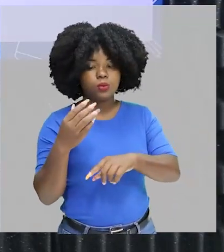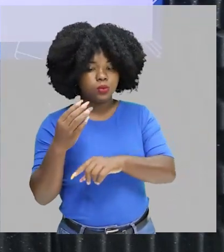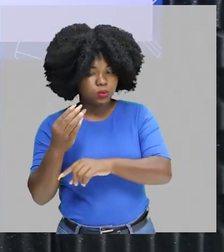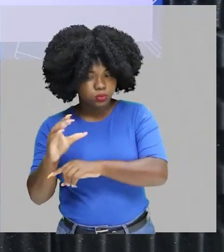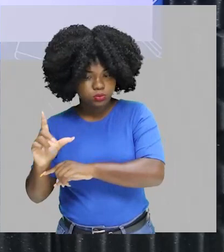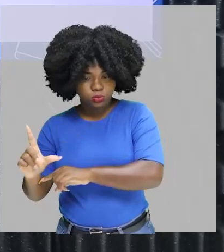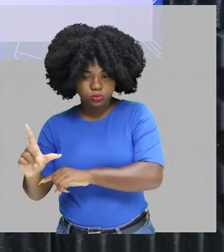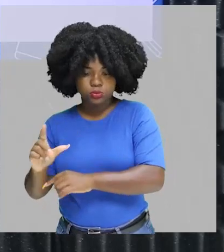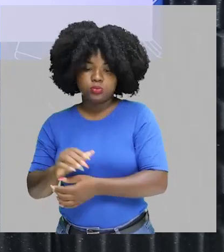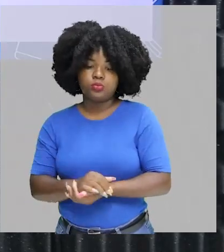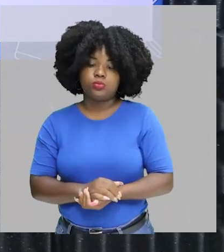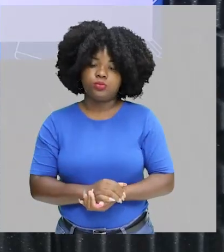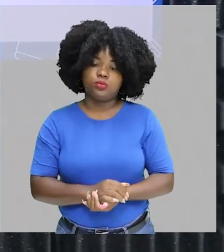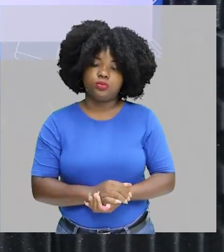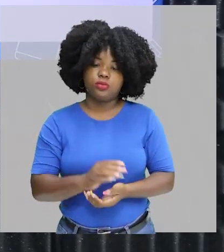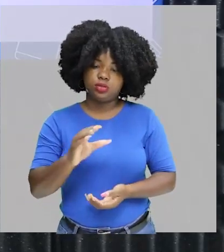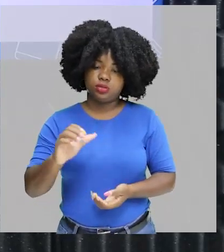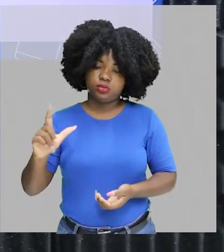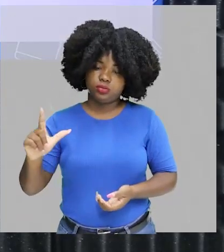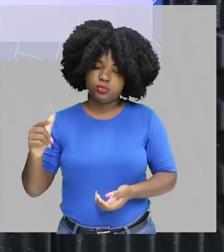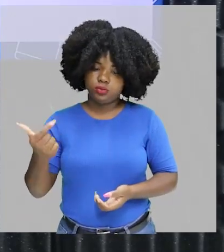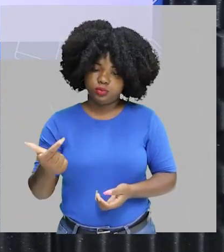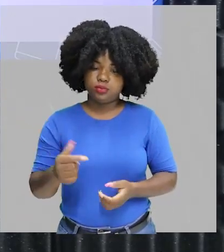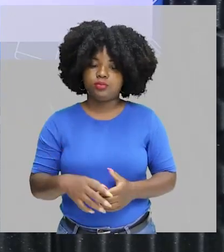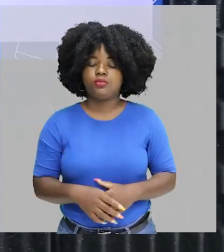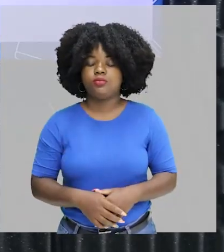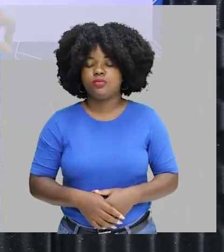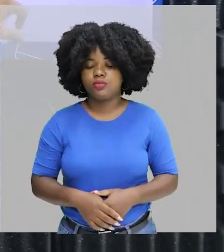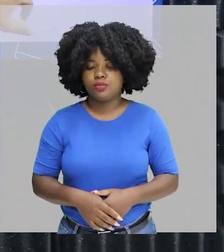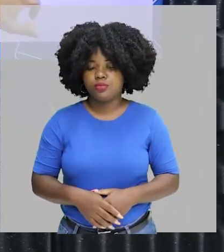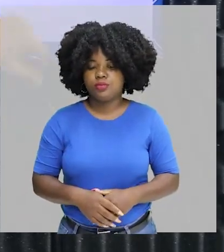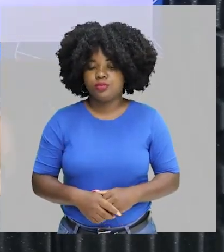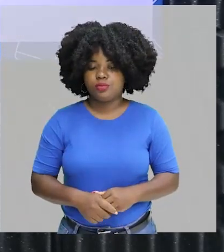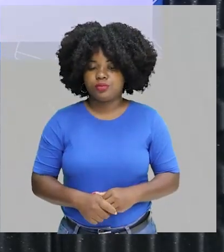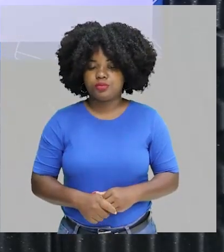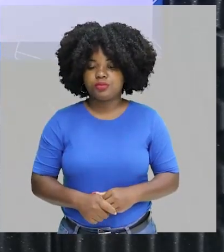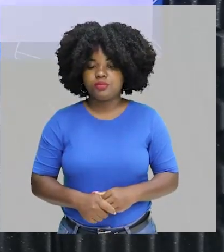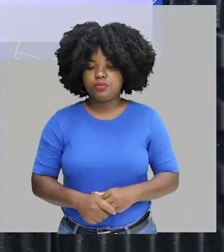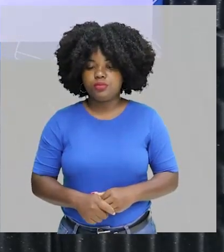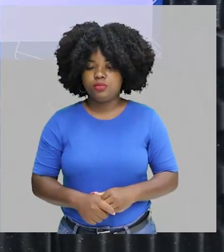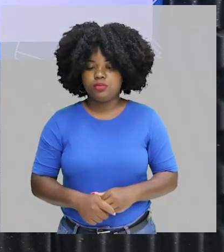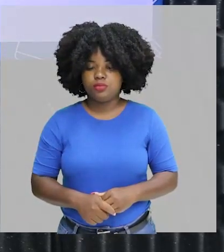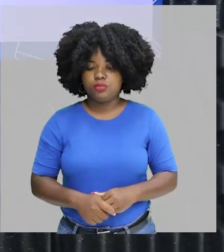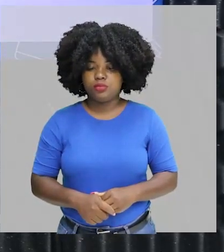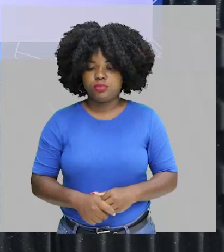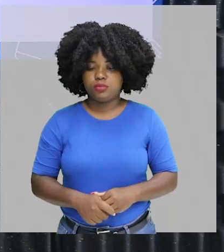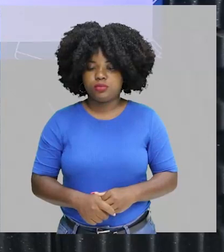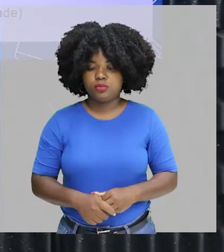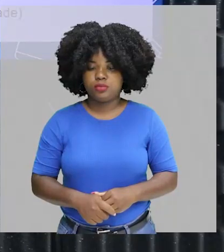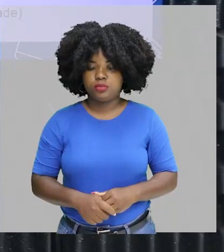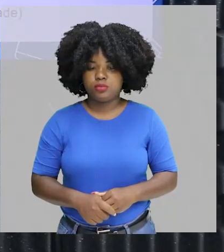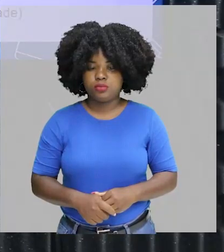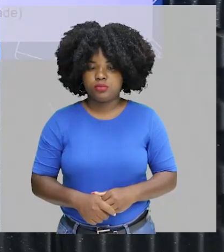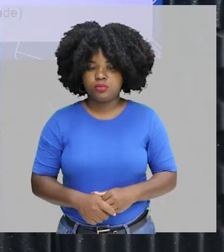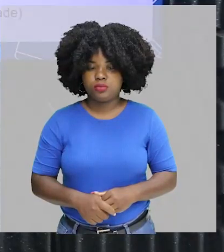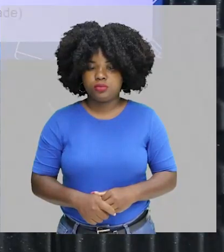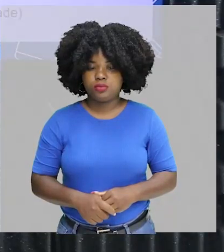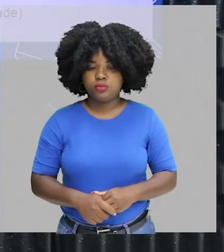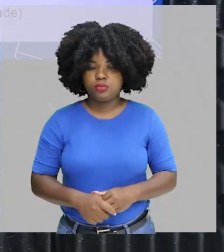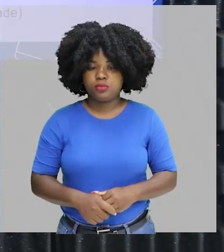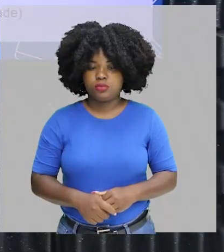ó, um Cl2, vai se combinar com outro cloro, gerando o HCl. Tudo